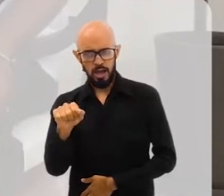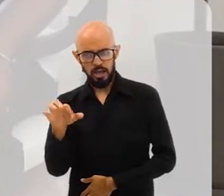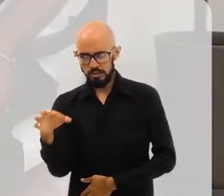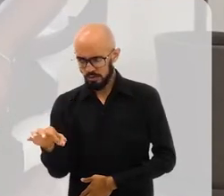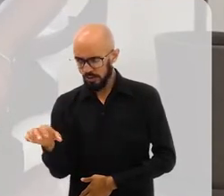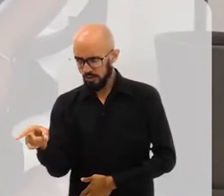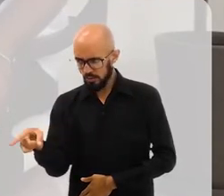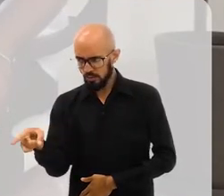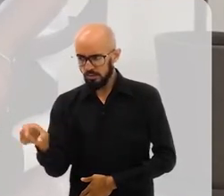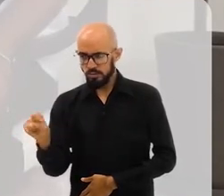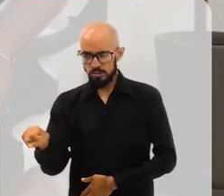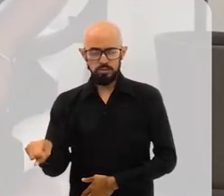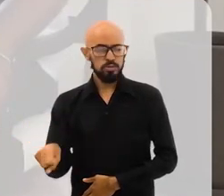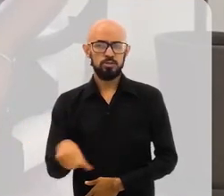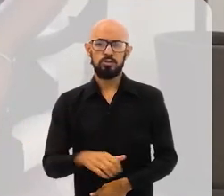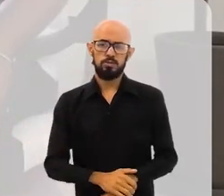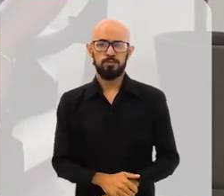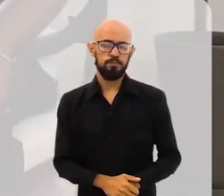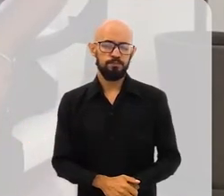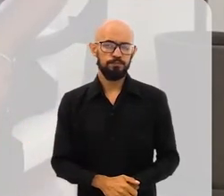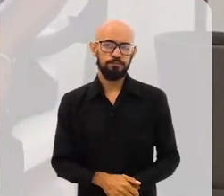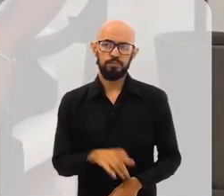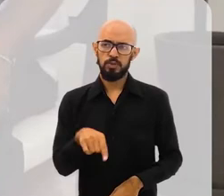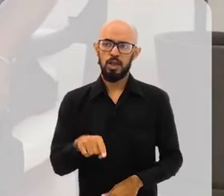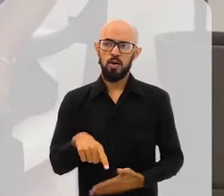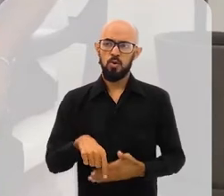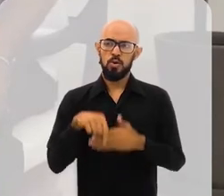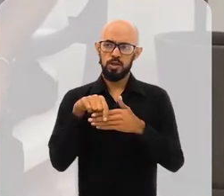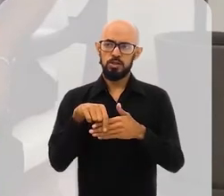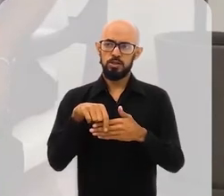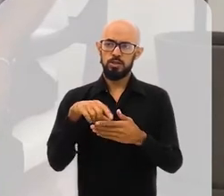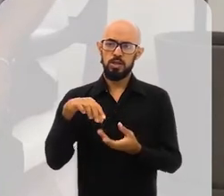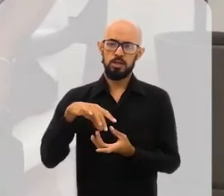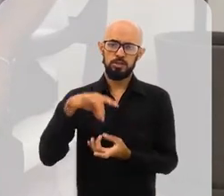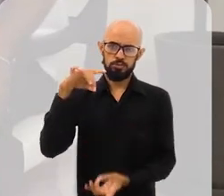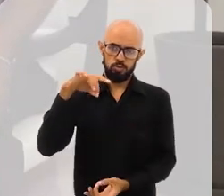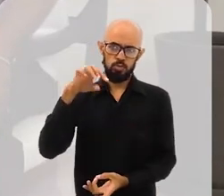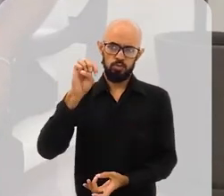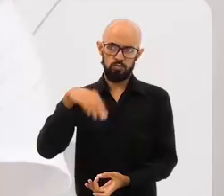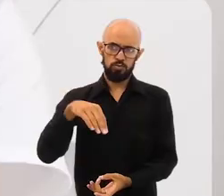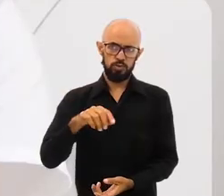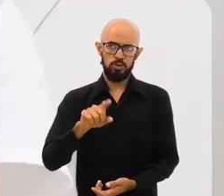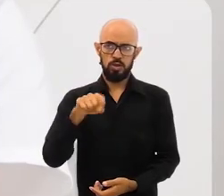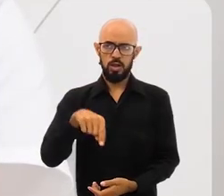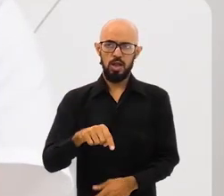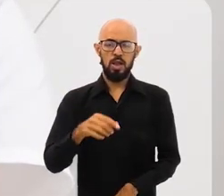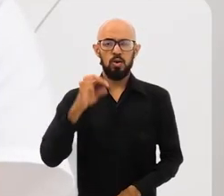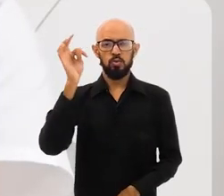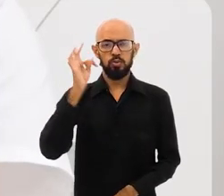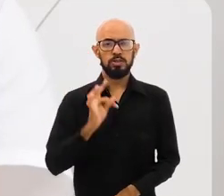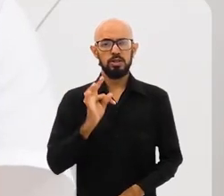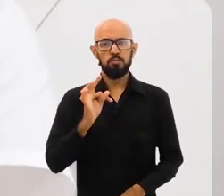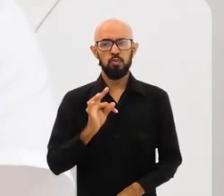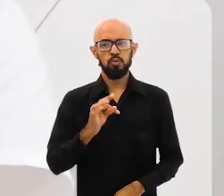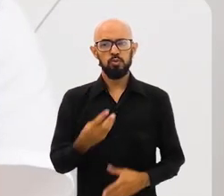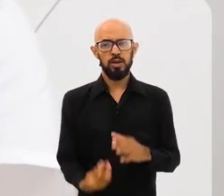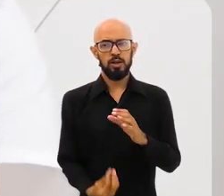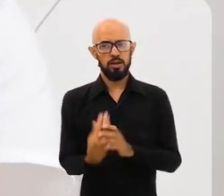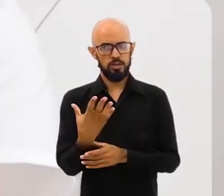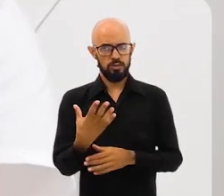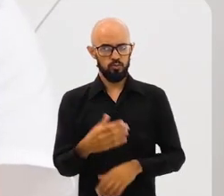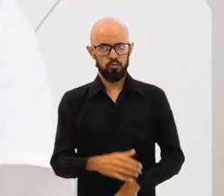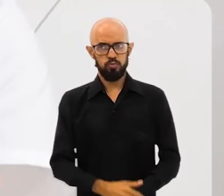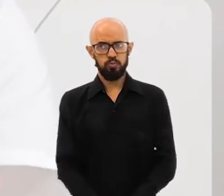é ele é o líder espiritual de vocês como se fosse um líder espiritual é aquele que é o testemunho da